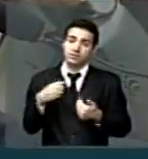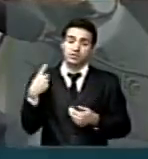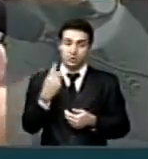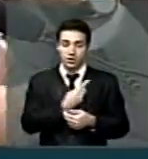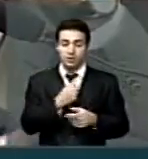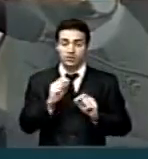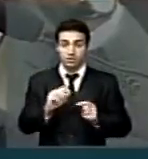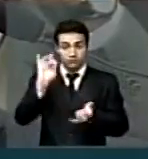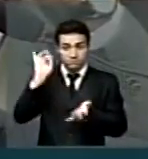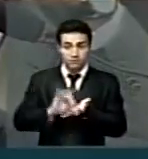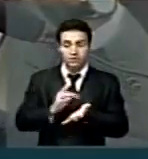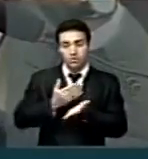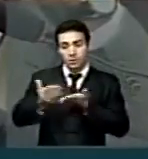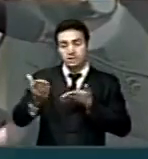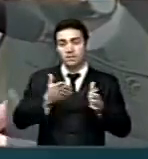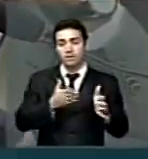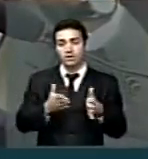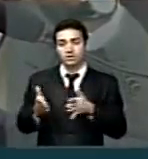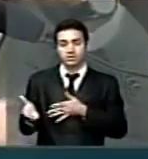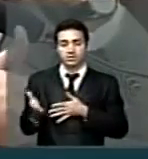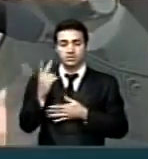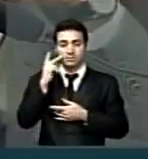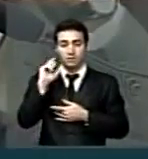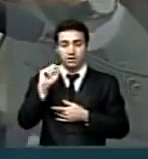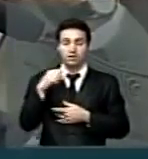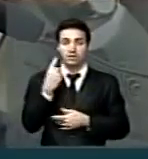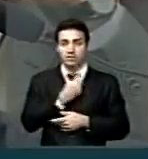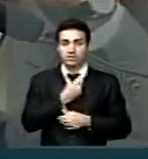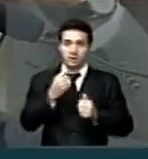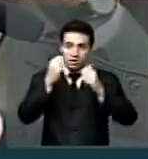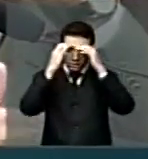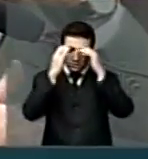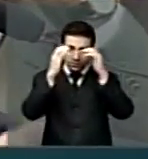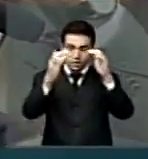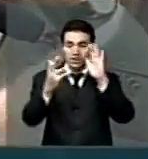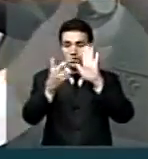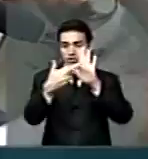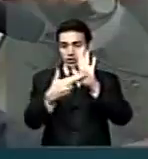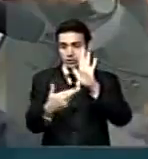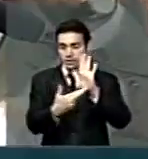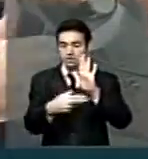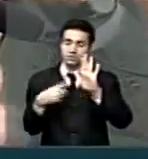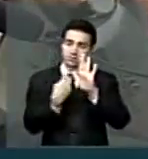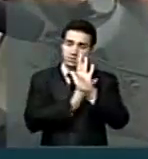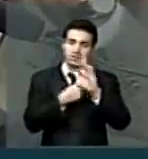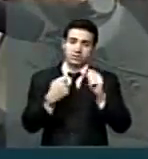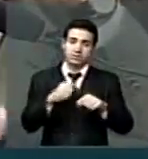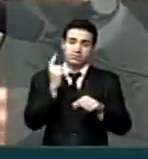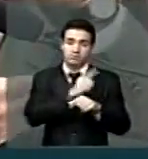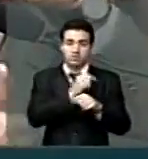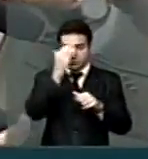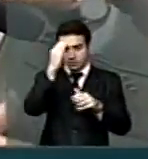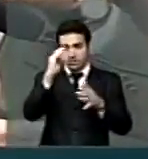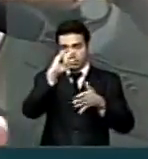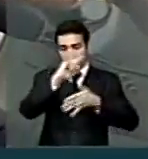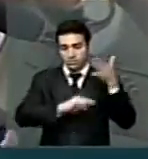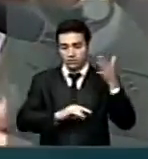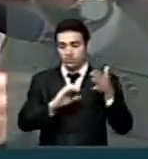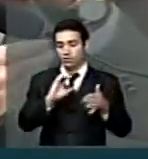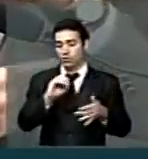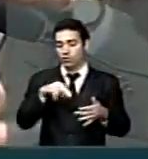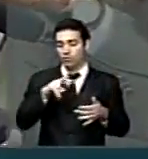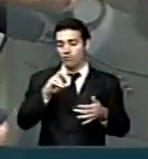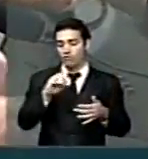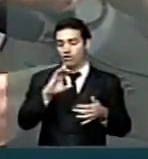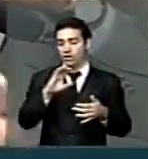realmente iniciar o processo, para que nós possamos cumprir o regimento, para que nós possamos cumprir o ato convocatório e que pra nós possamos,